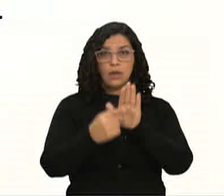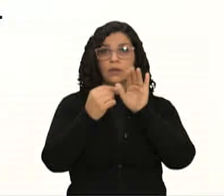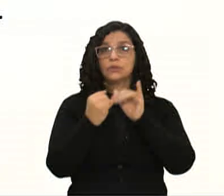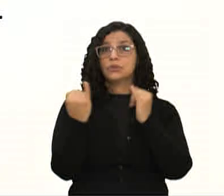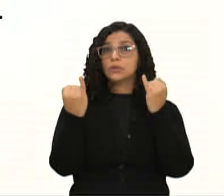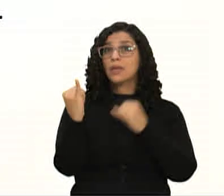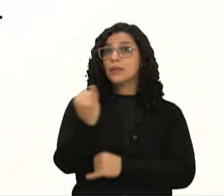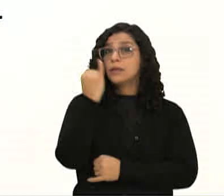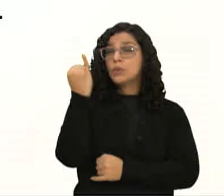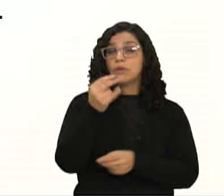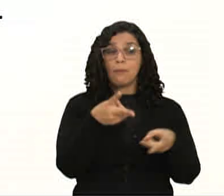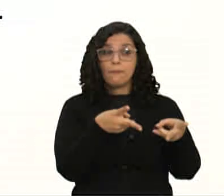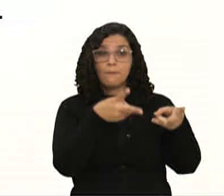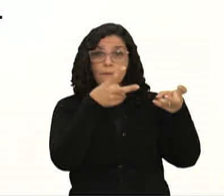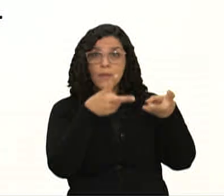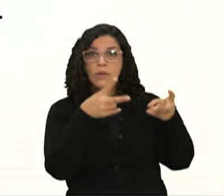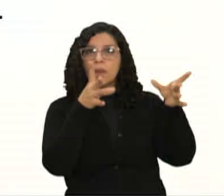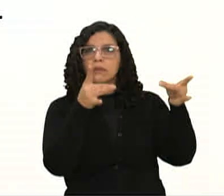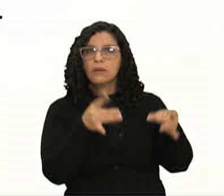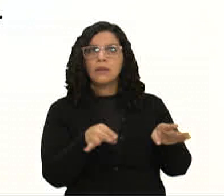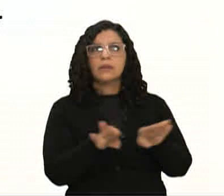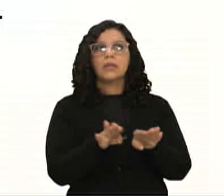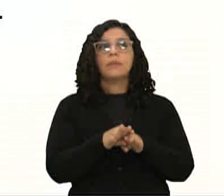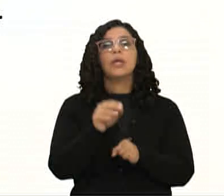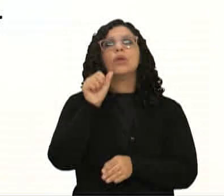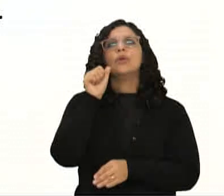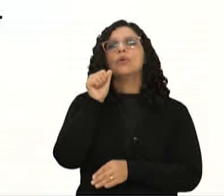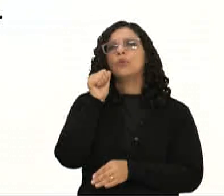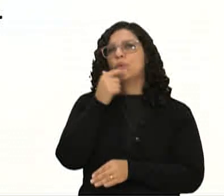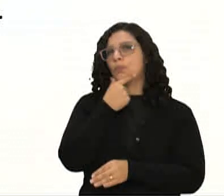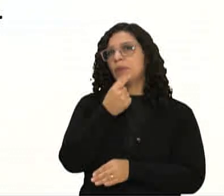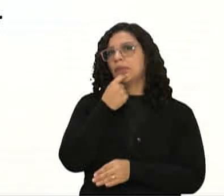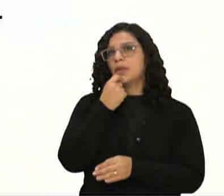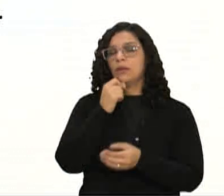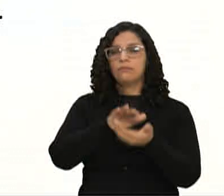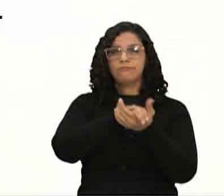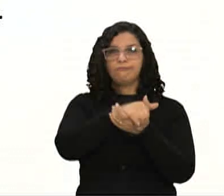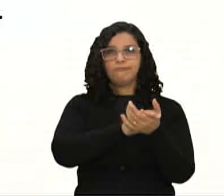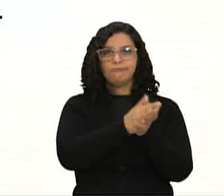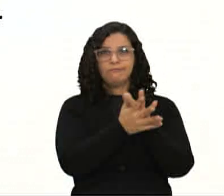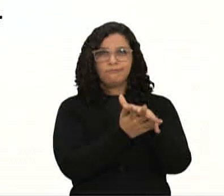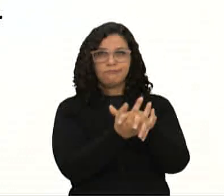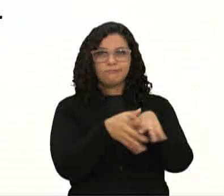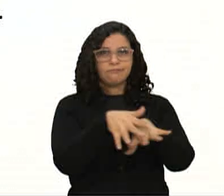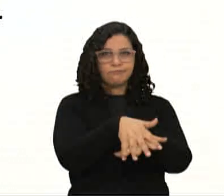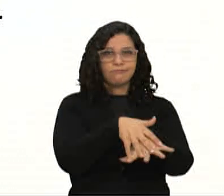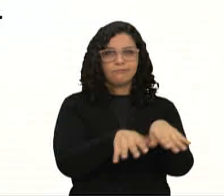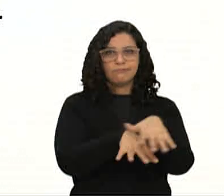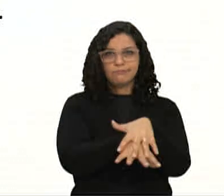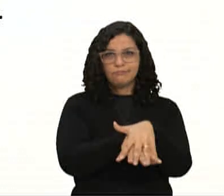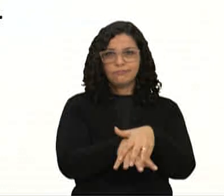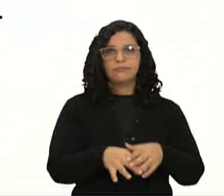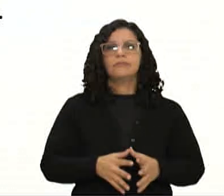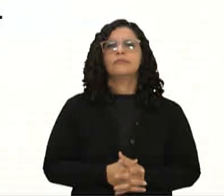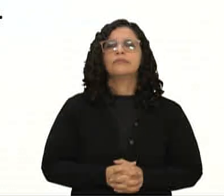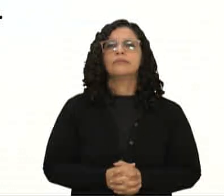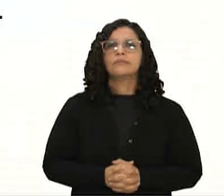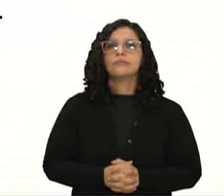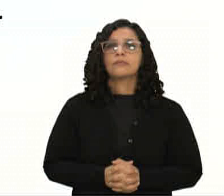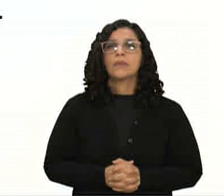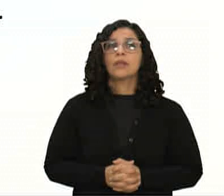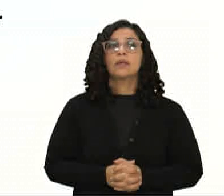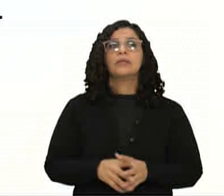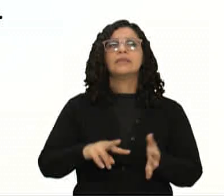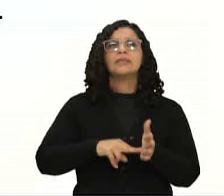vocês observarem a imagem. O menininho está lavando a mão, então já fica mais fácil para a gente entender. Clean your hands often.